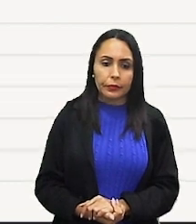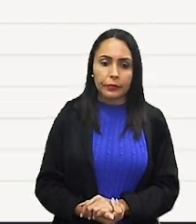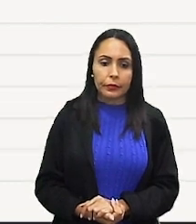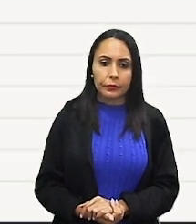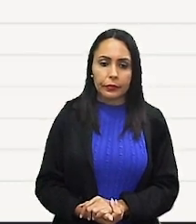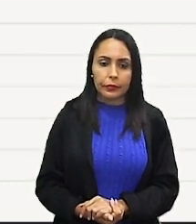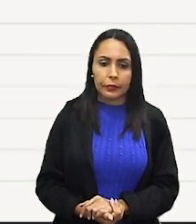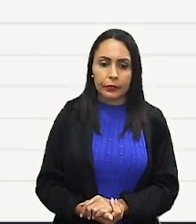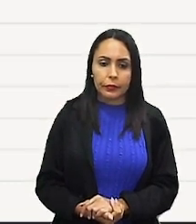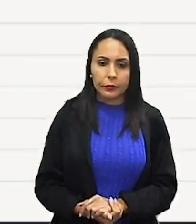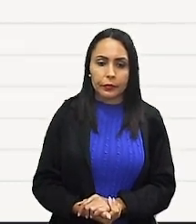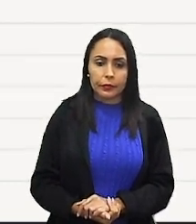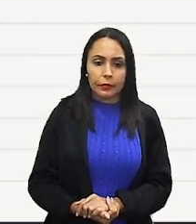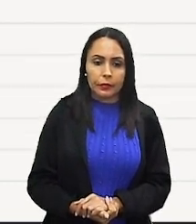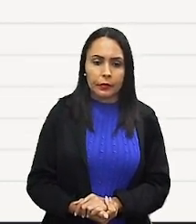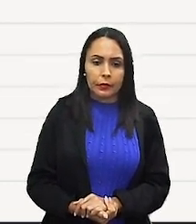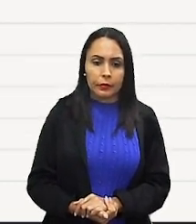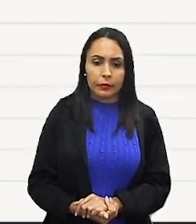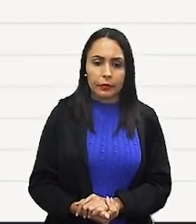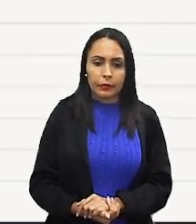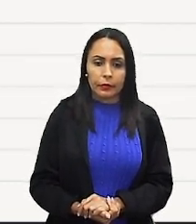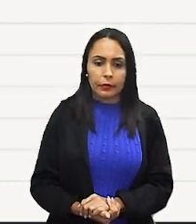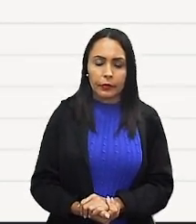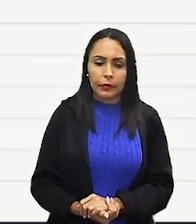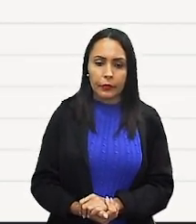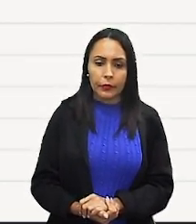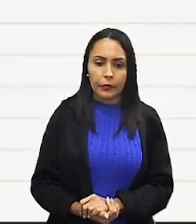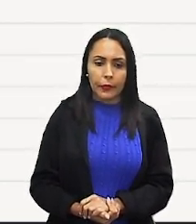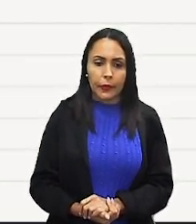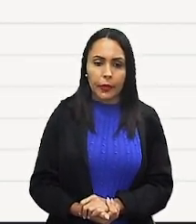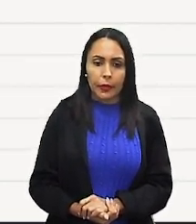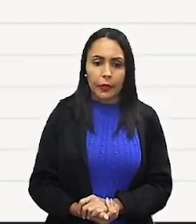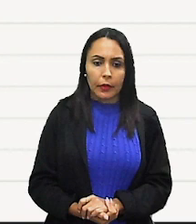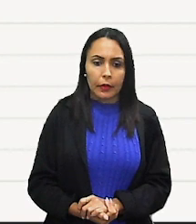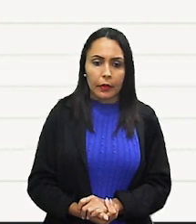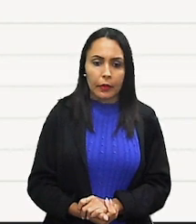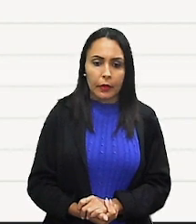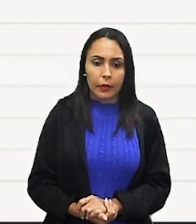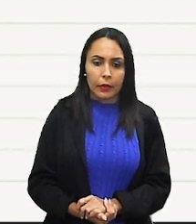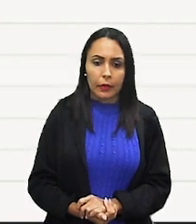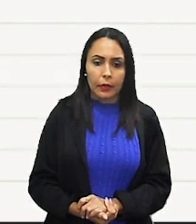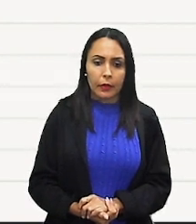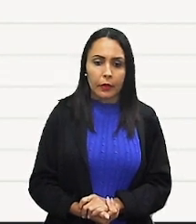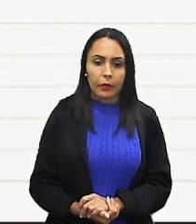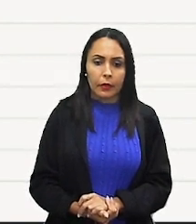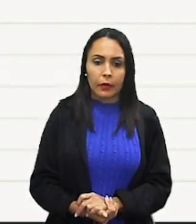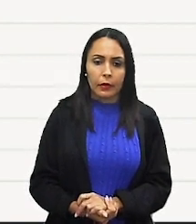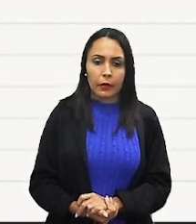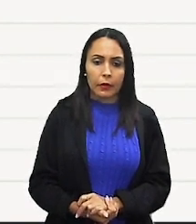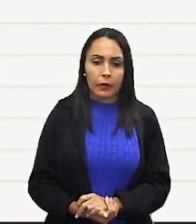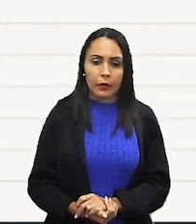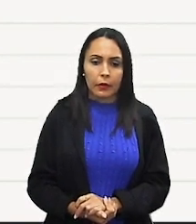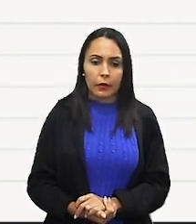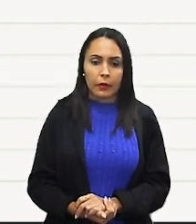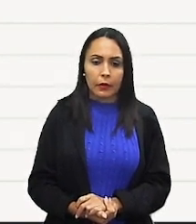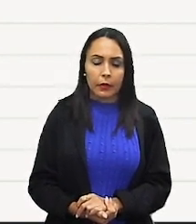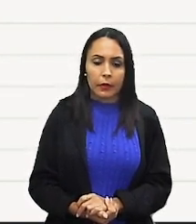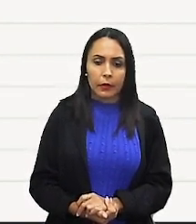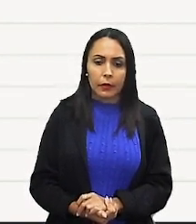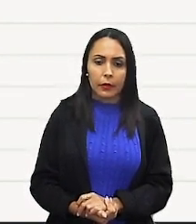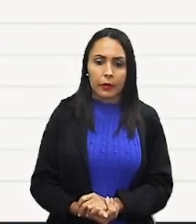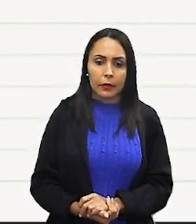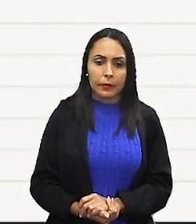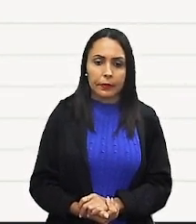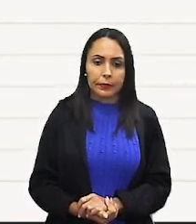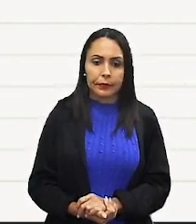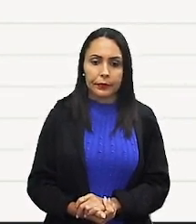da célula, lembre que quando esse cara, ó, ele tá fora da célula, ele é inerte.